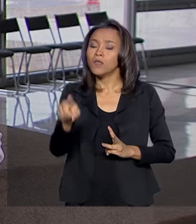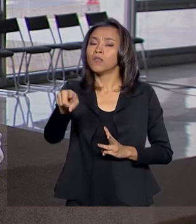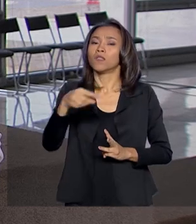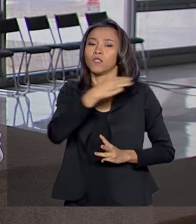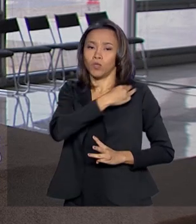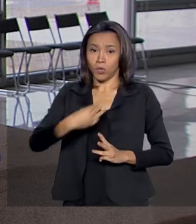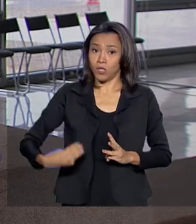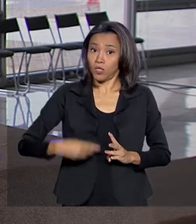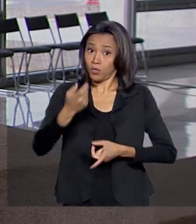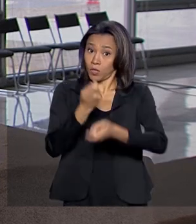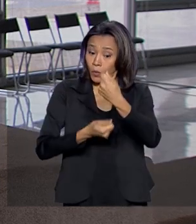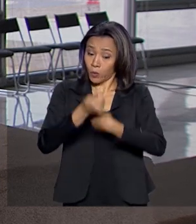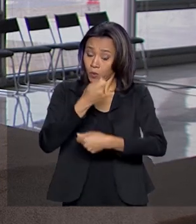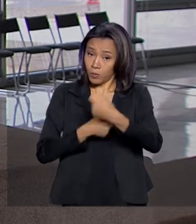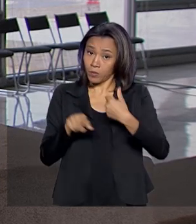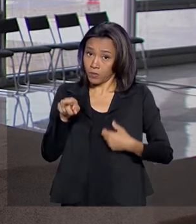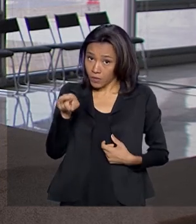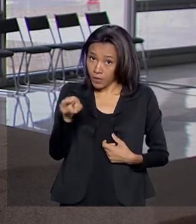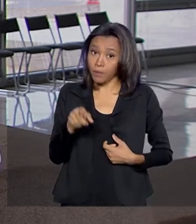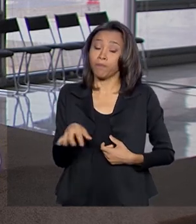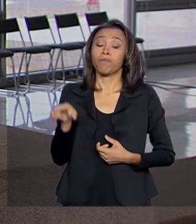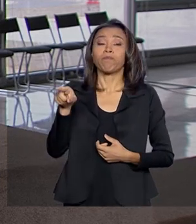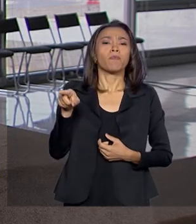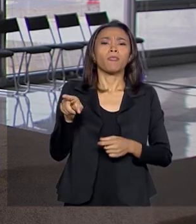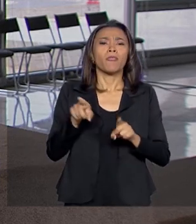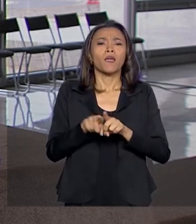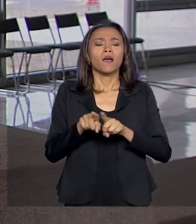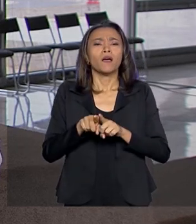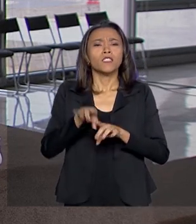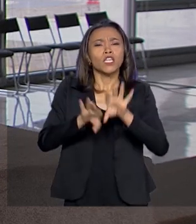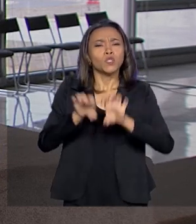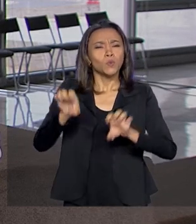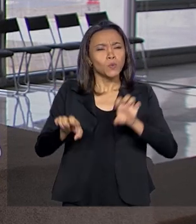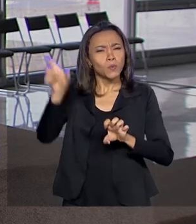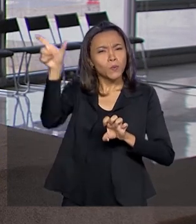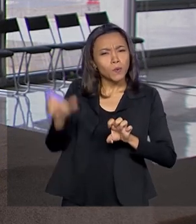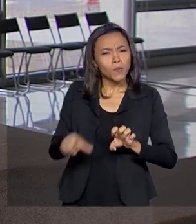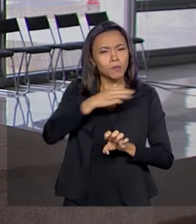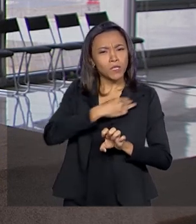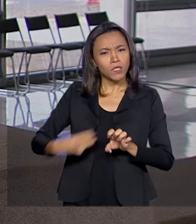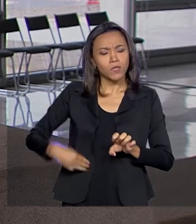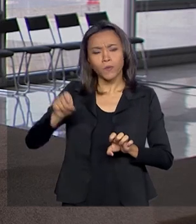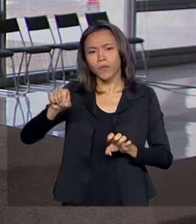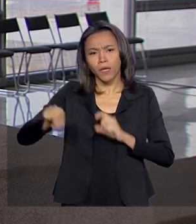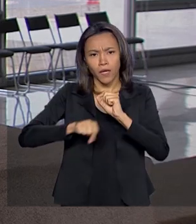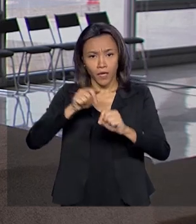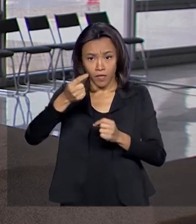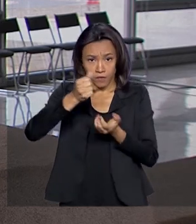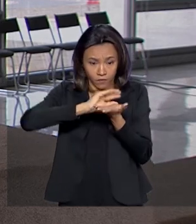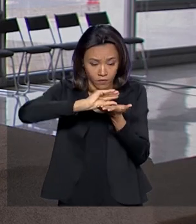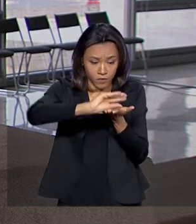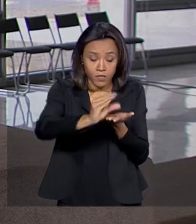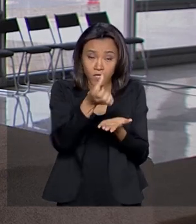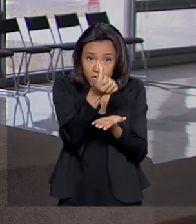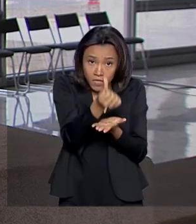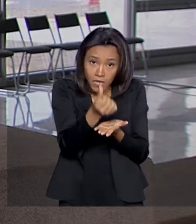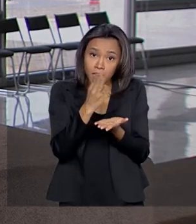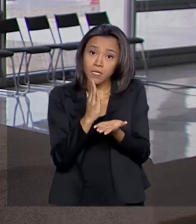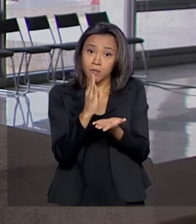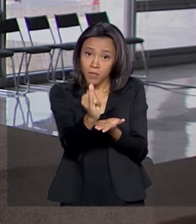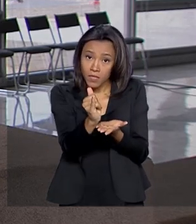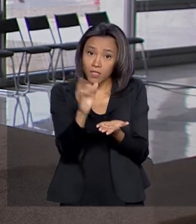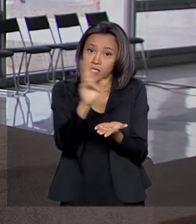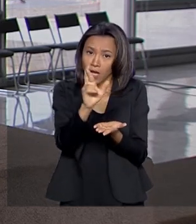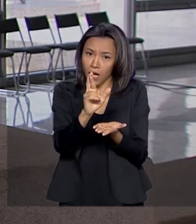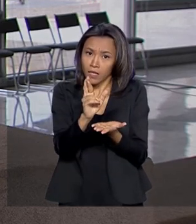Com o ministro Tarcísio Gomes de Freitas, da Infraestrutura, um dos assuntos deve ser a previsão de investimentos de 6 bilhões de reais